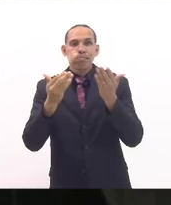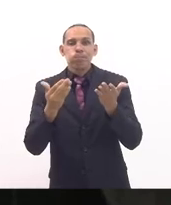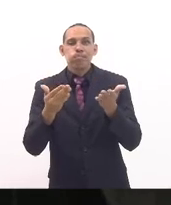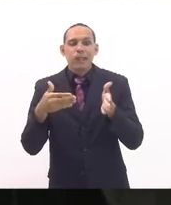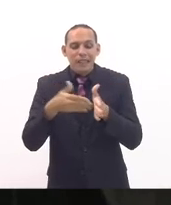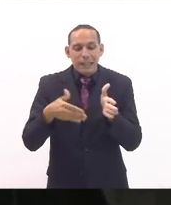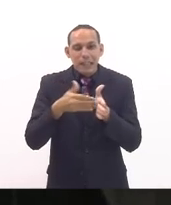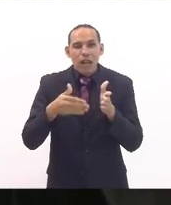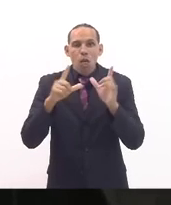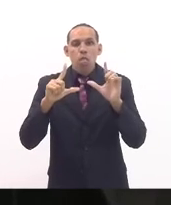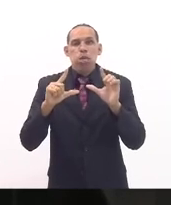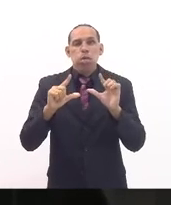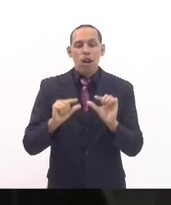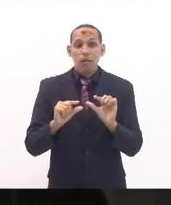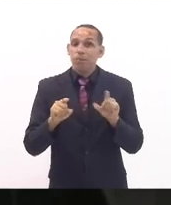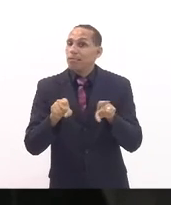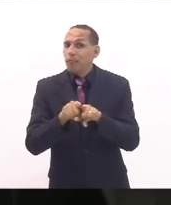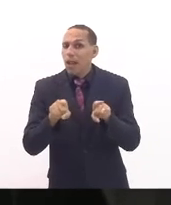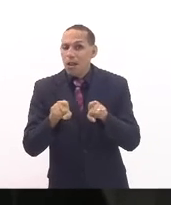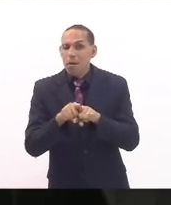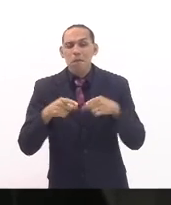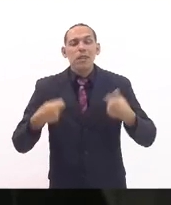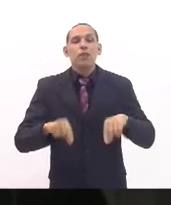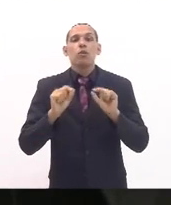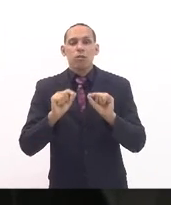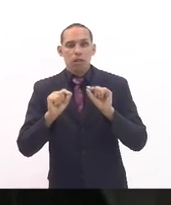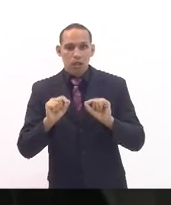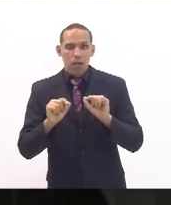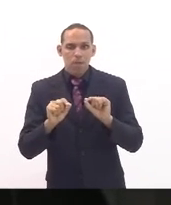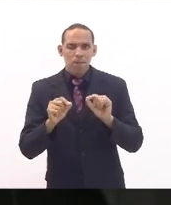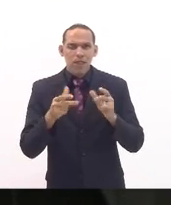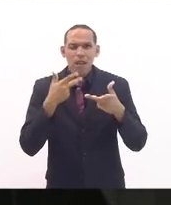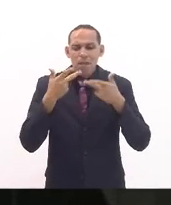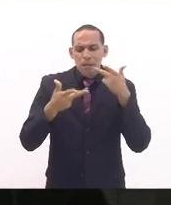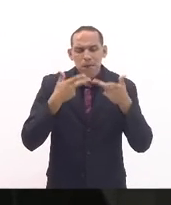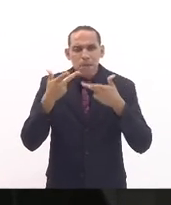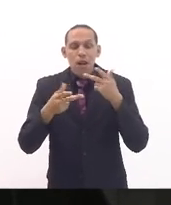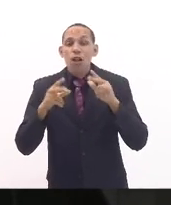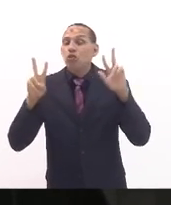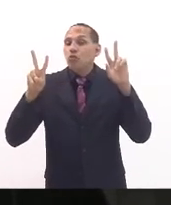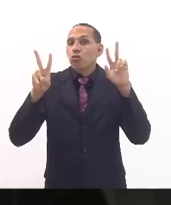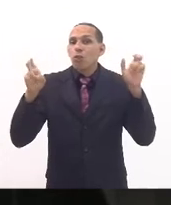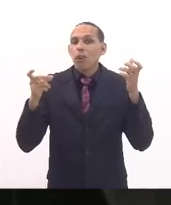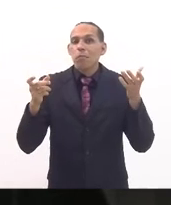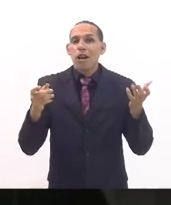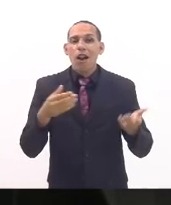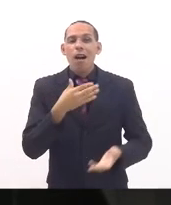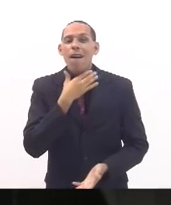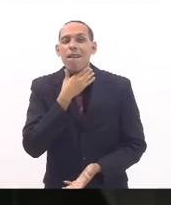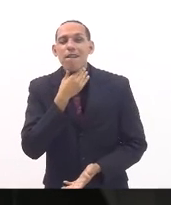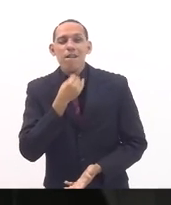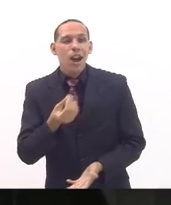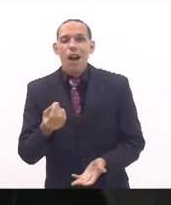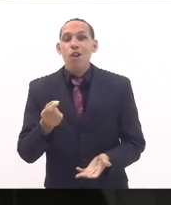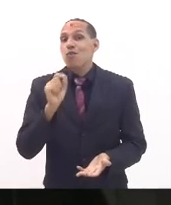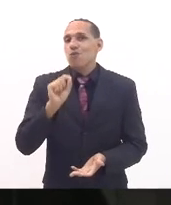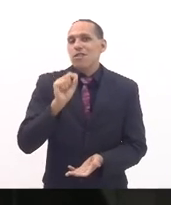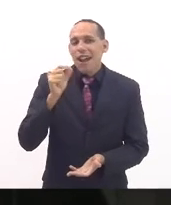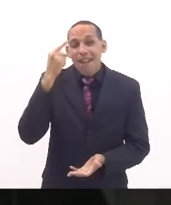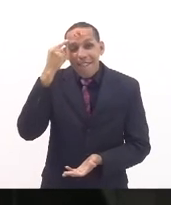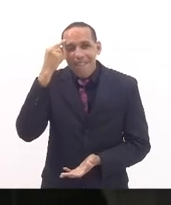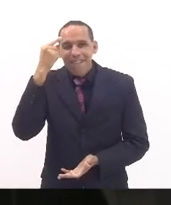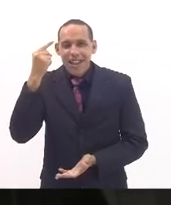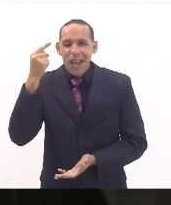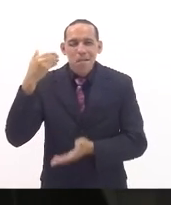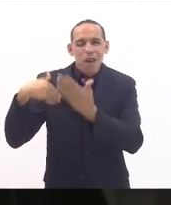e ao mesmo tempo como é preciso falar né como é preciso falar de que é falso aquele pressuposto